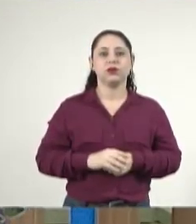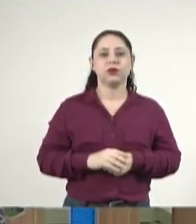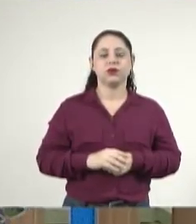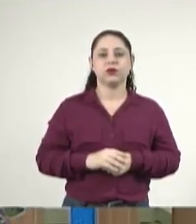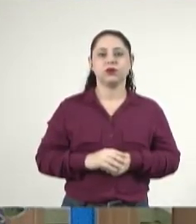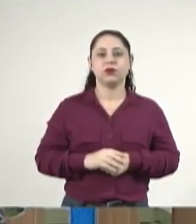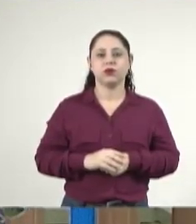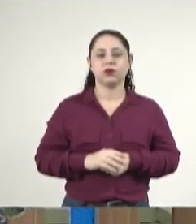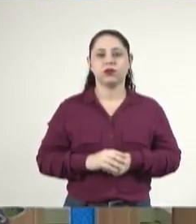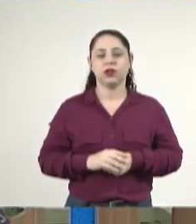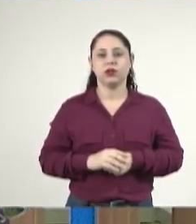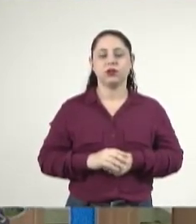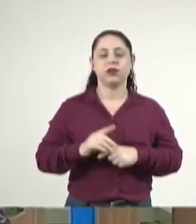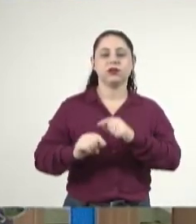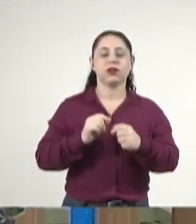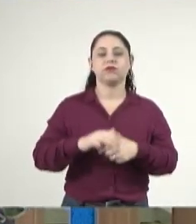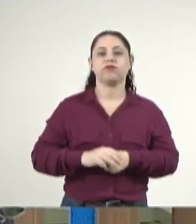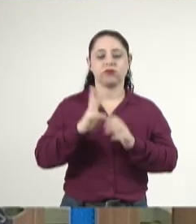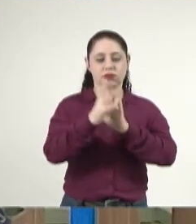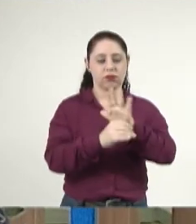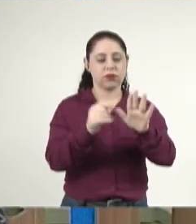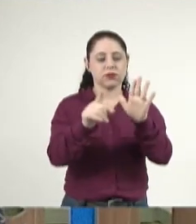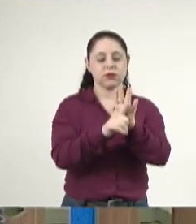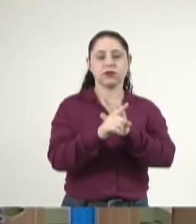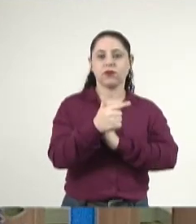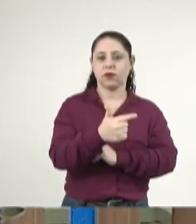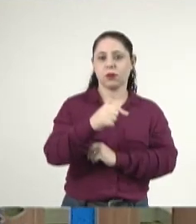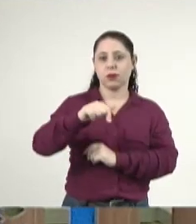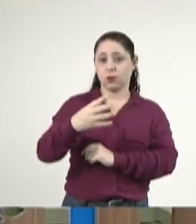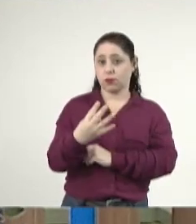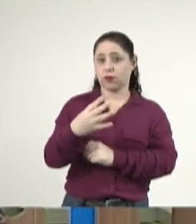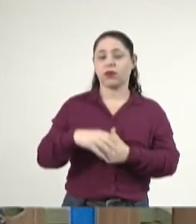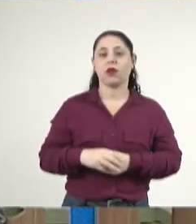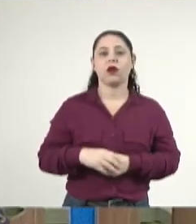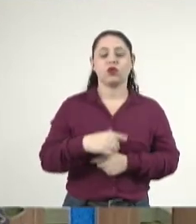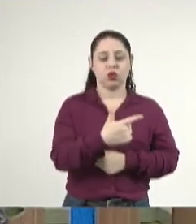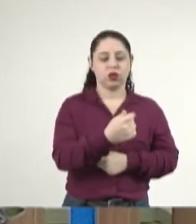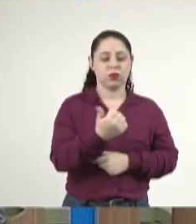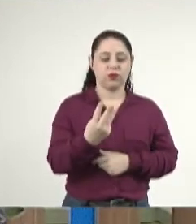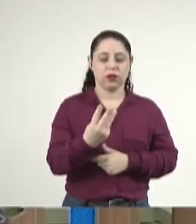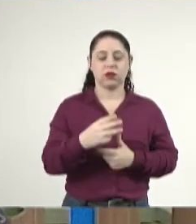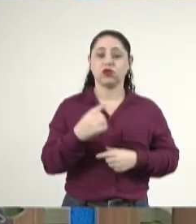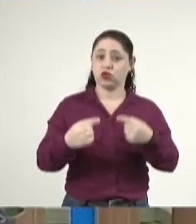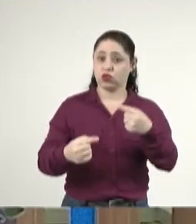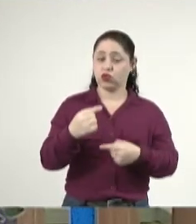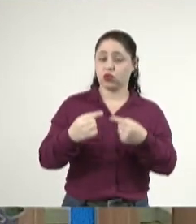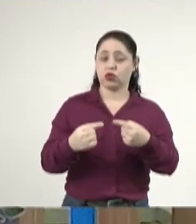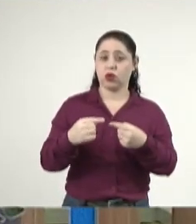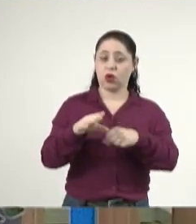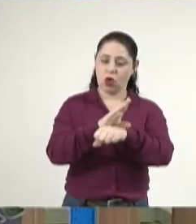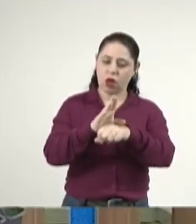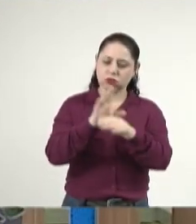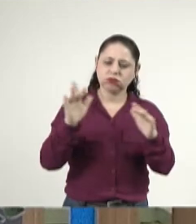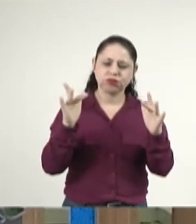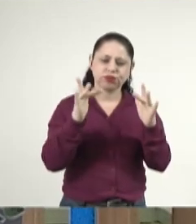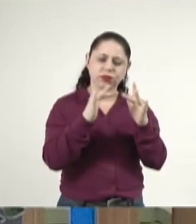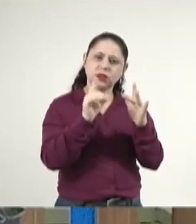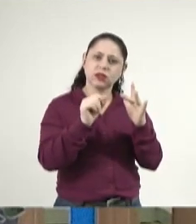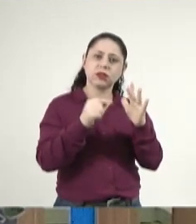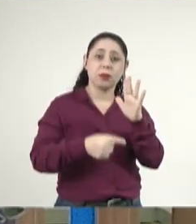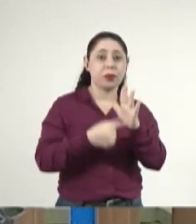pelos deputados estaduais é o projeto de lei de número 274 de 2023. Foi discutida a sua constitucionalidade, que